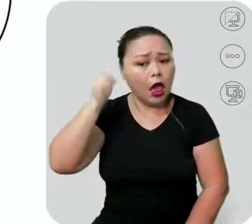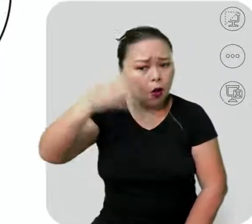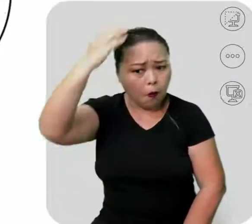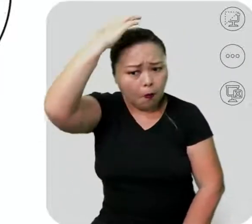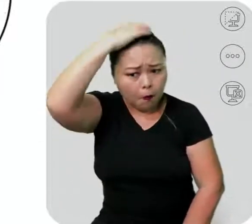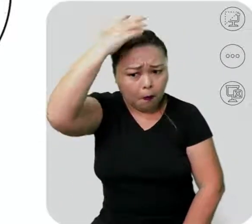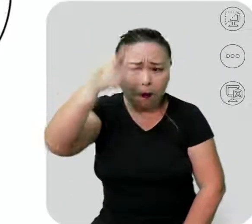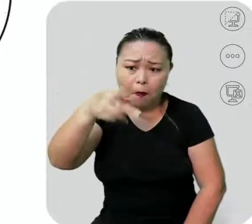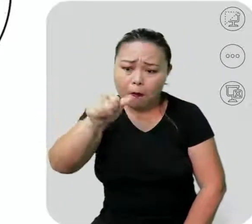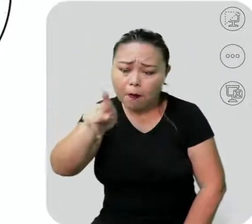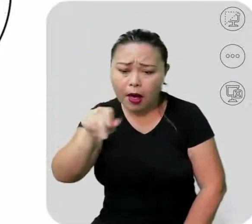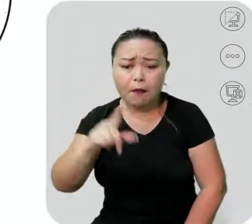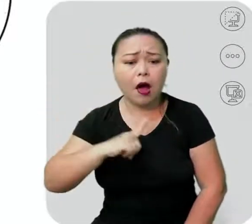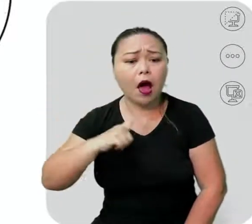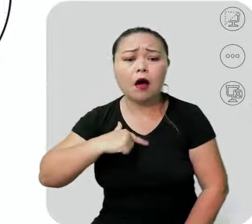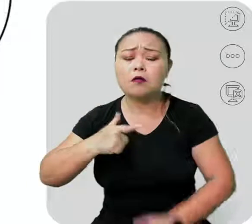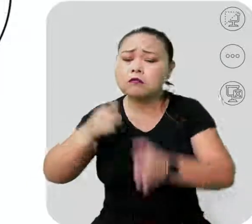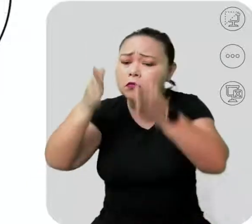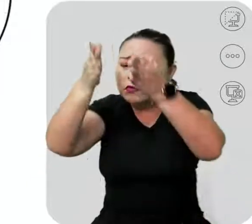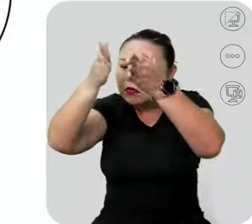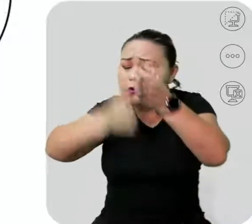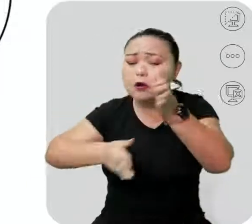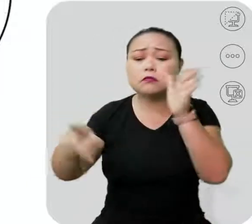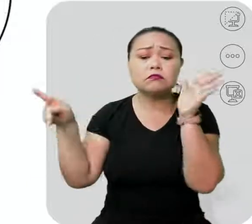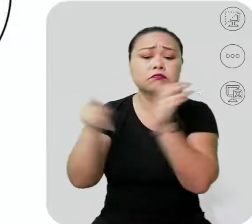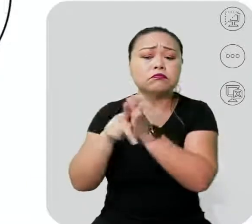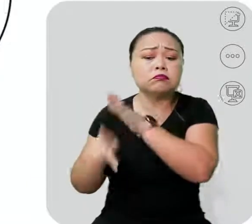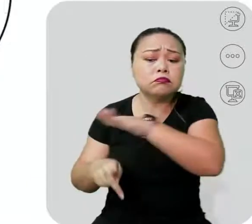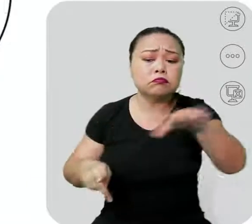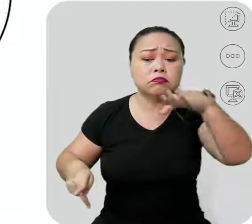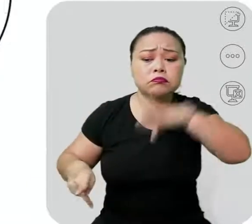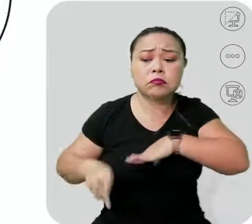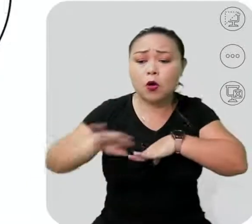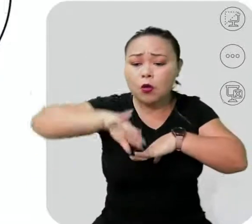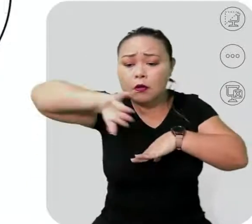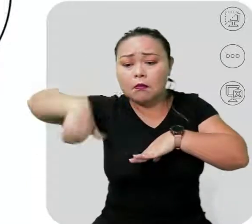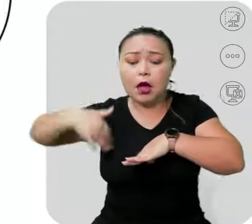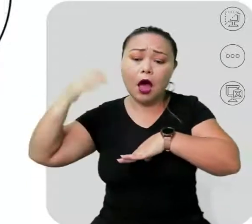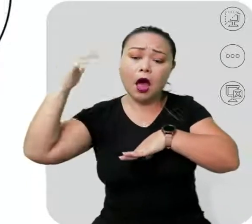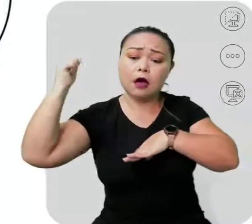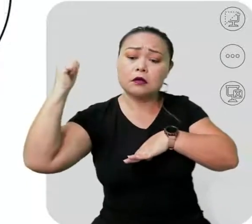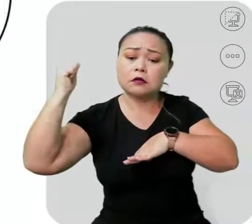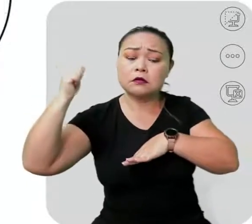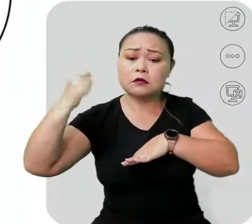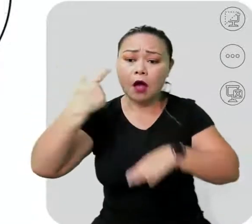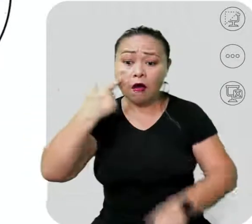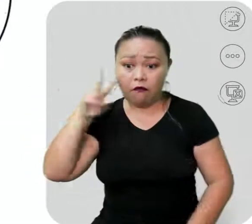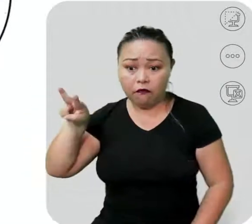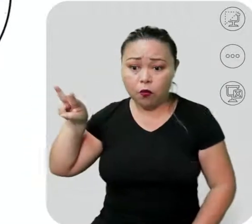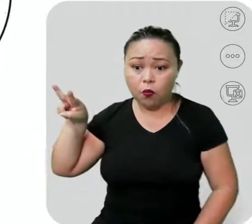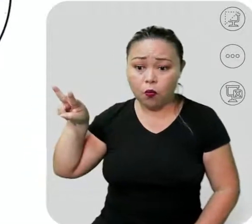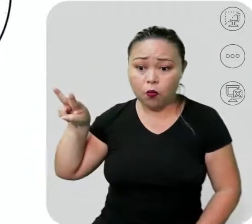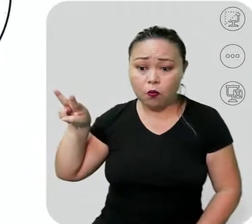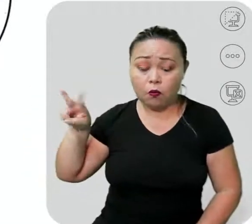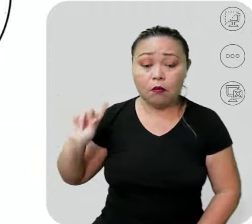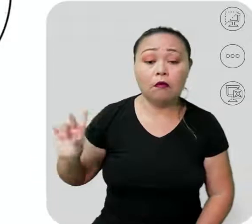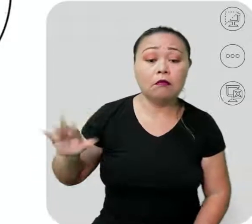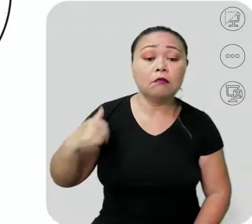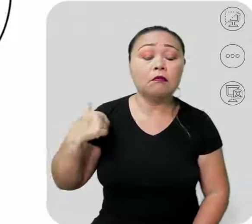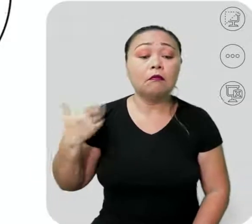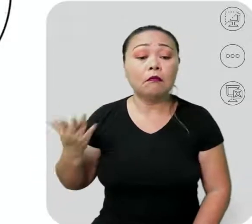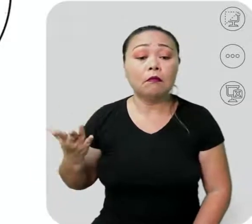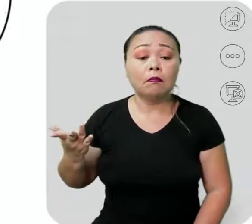que essa parte aqui pertence deu aos Portugueses e a outra parte os espanhóis viu aí ó